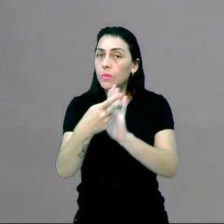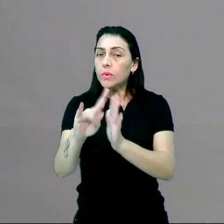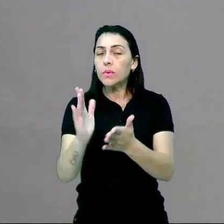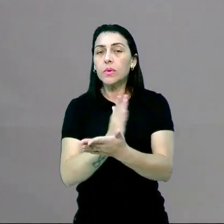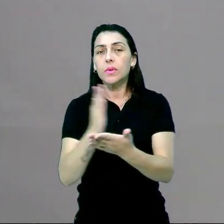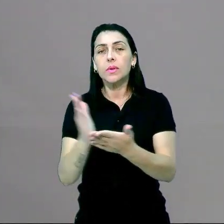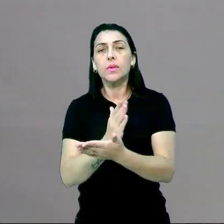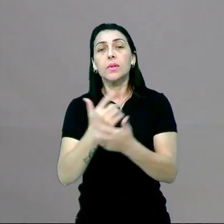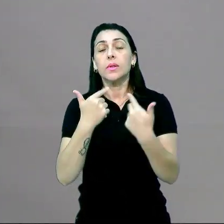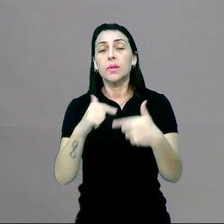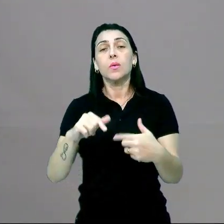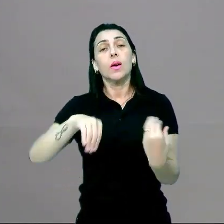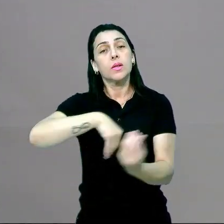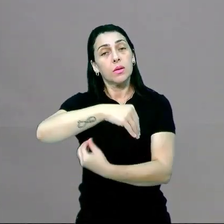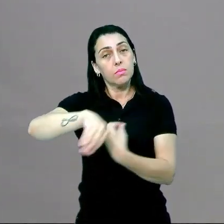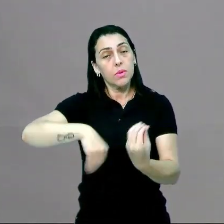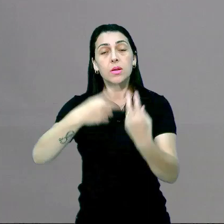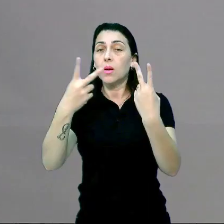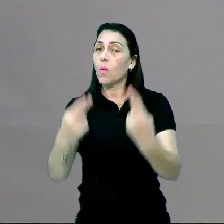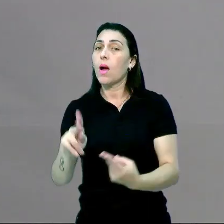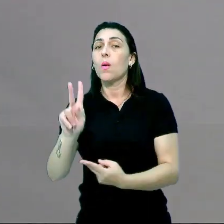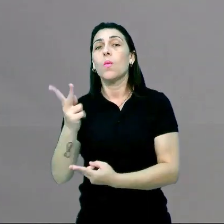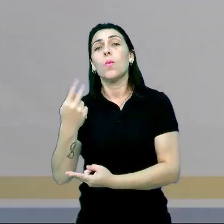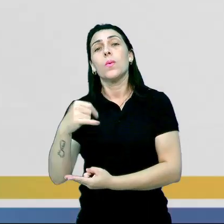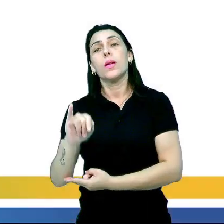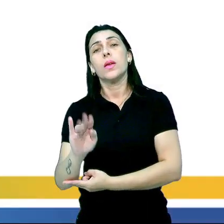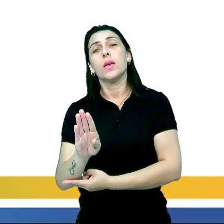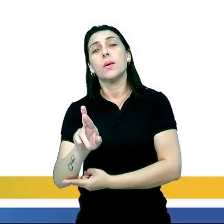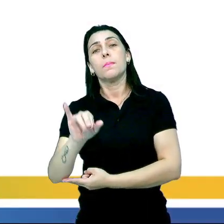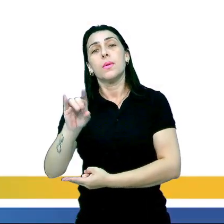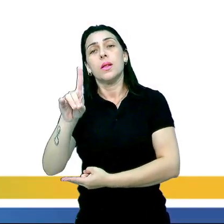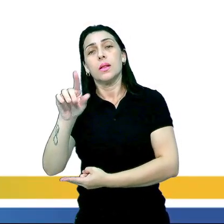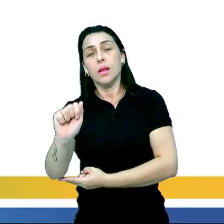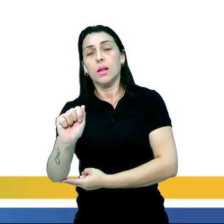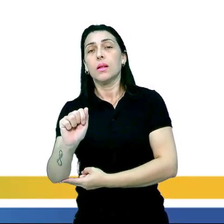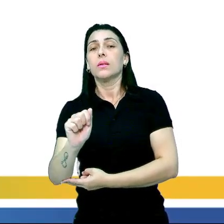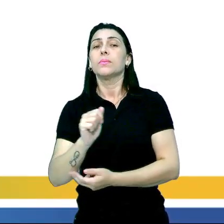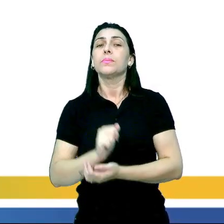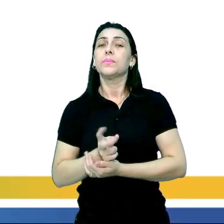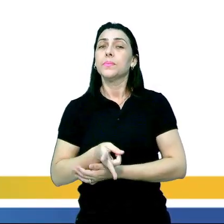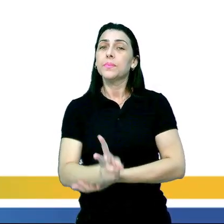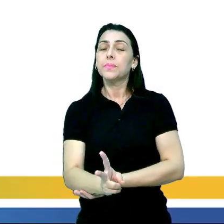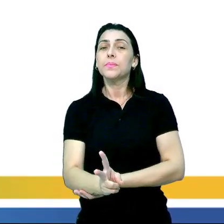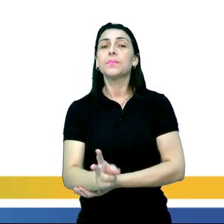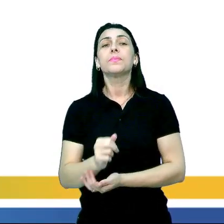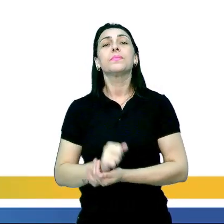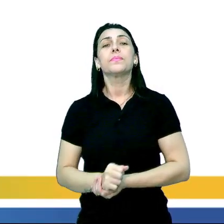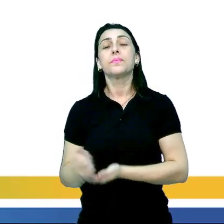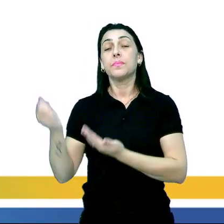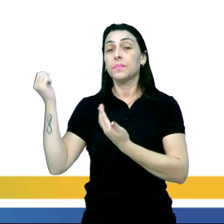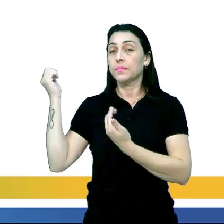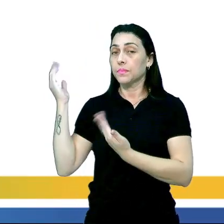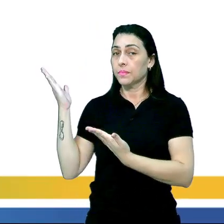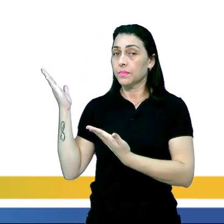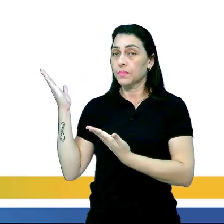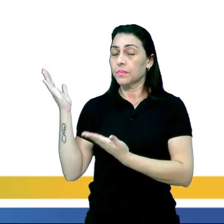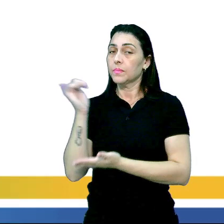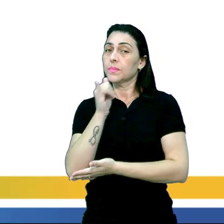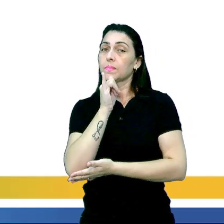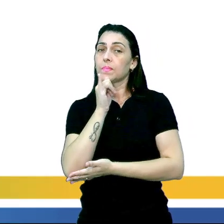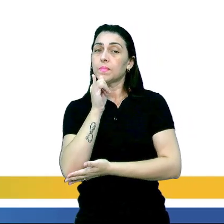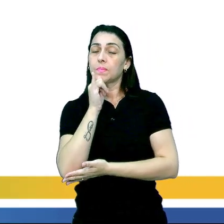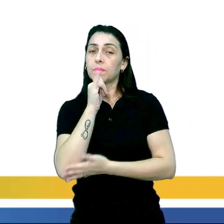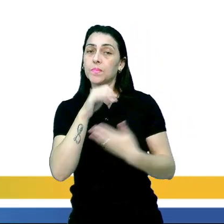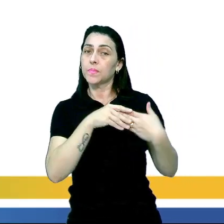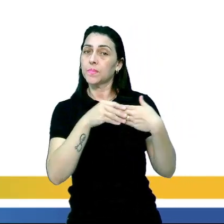caderno que linguagem mista é a mesma coisa que linguagem híbrida. Dando continuidade, outro exemplo ilustrativo aqui